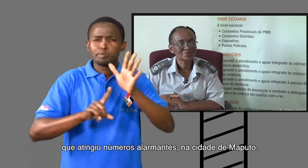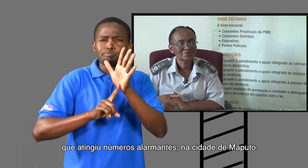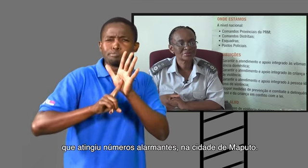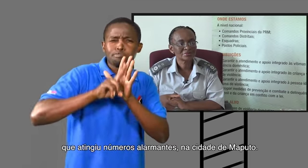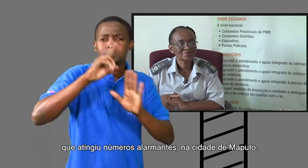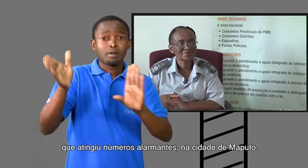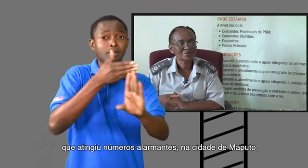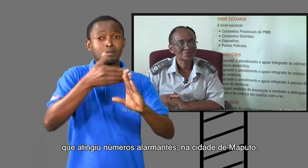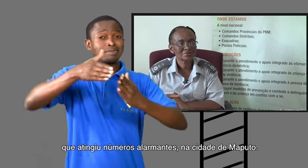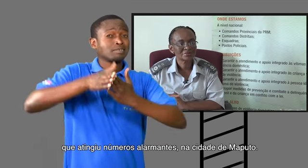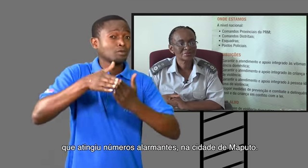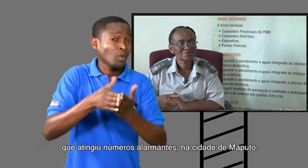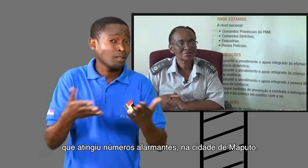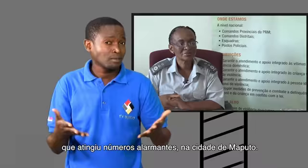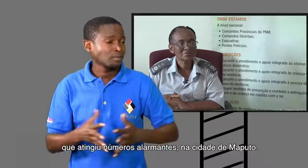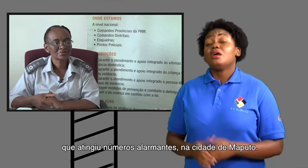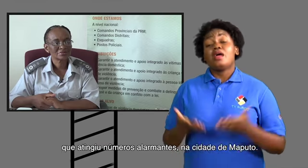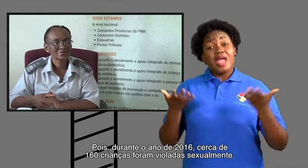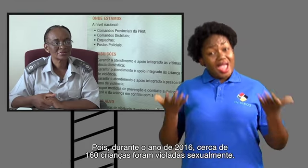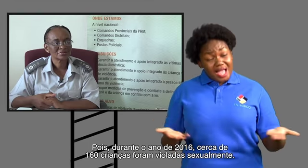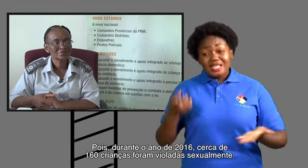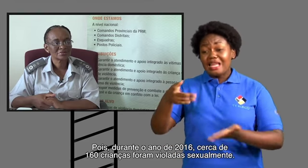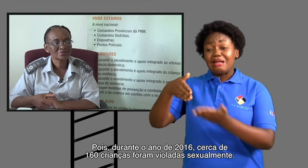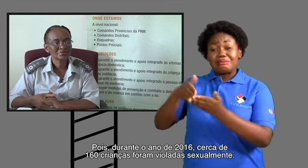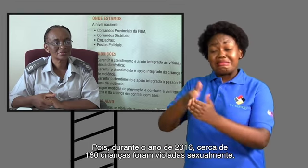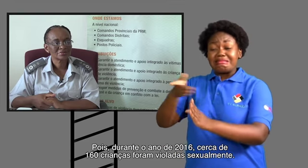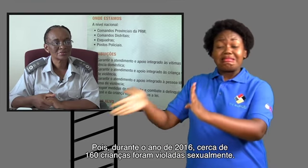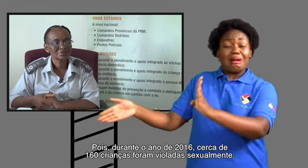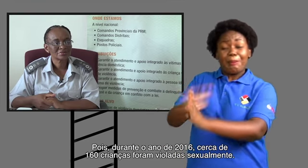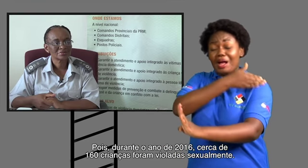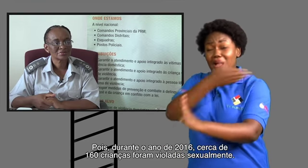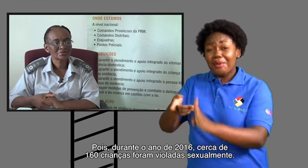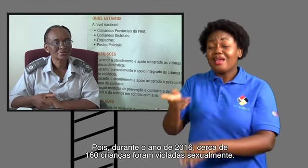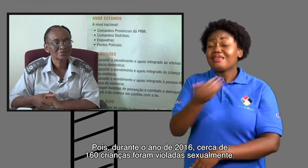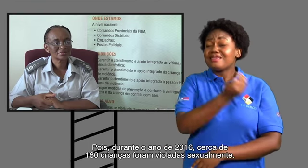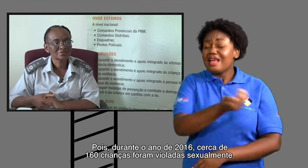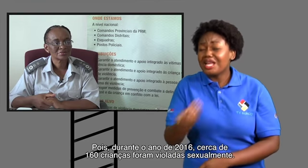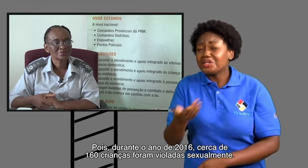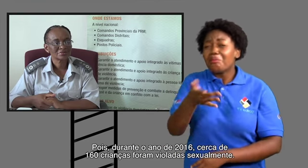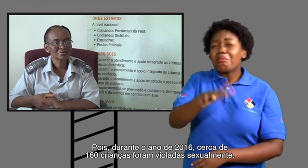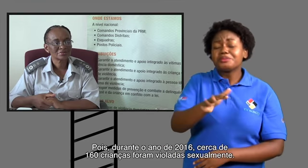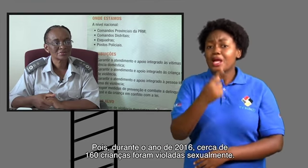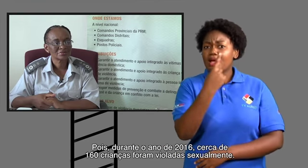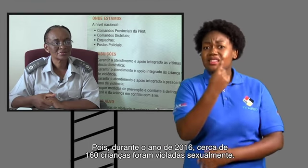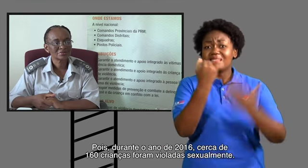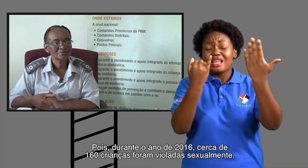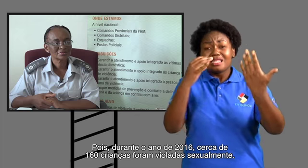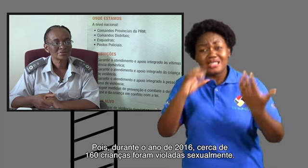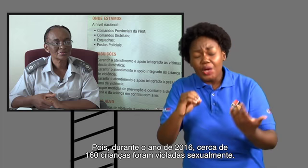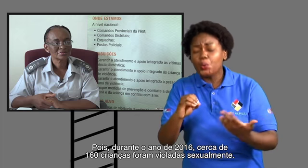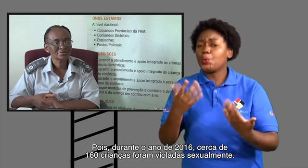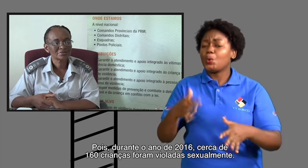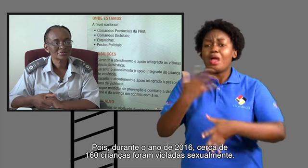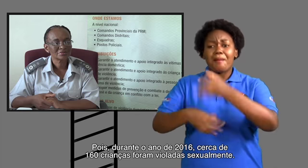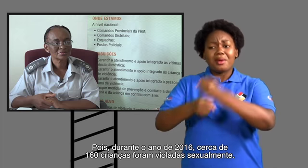chegou a atingir números alarmantes na cidade de Maputo. Pois, durante o ano de 2016, perto de 160